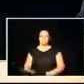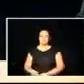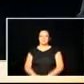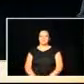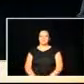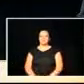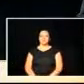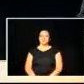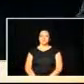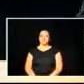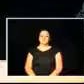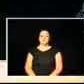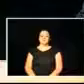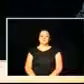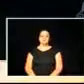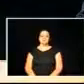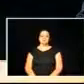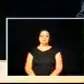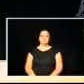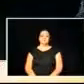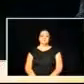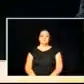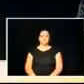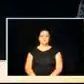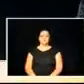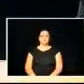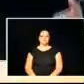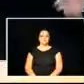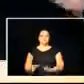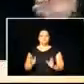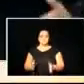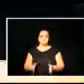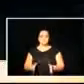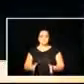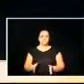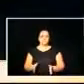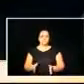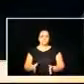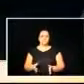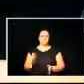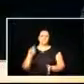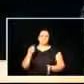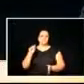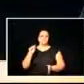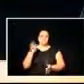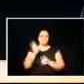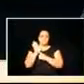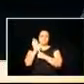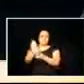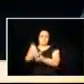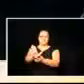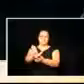falta. E Vossa Excelência demonstrou aqui hoje aquilo que está faltando naquilo que vem do Executivo.